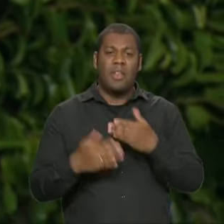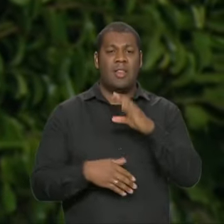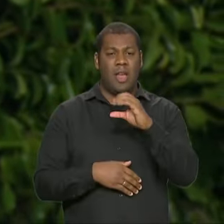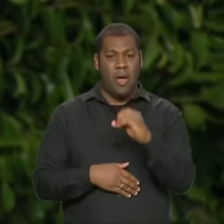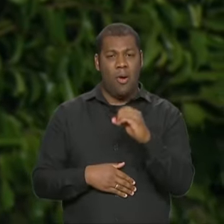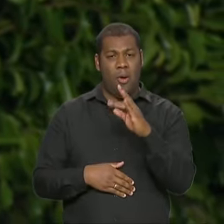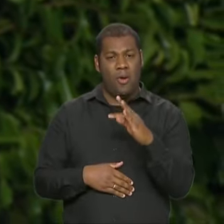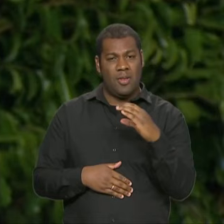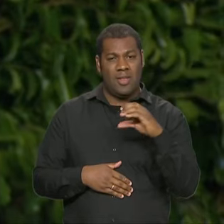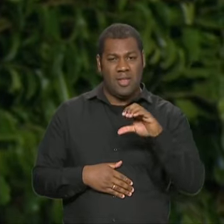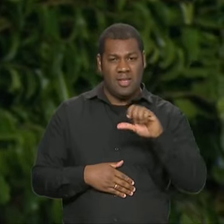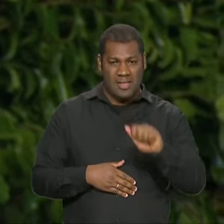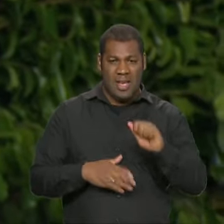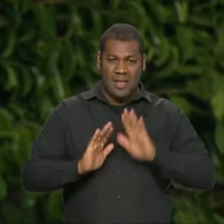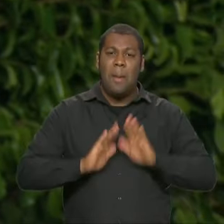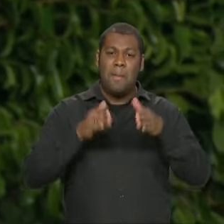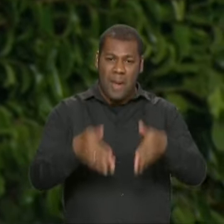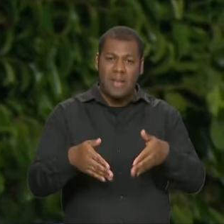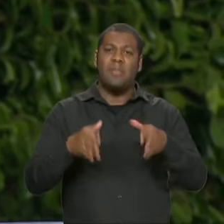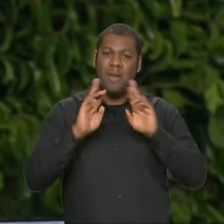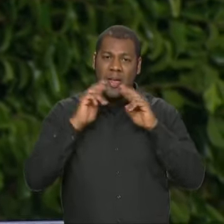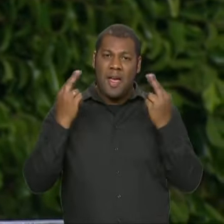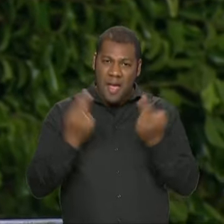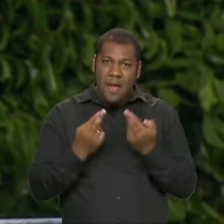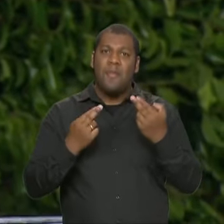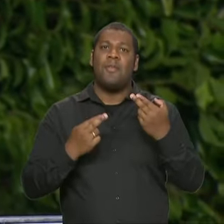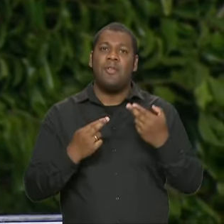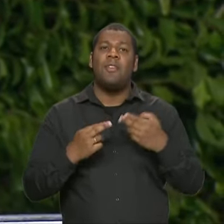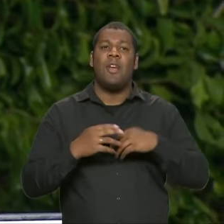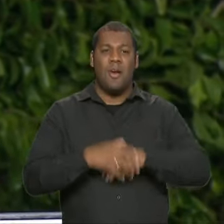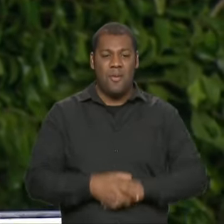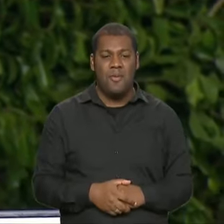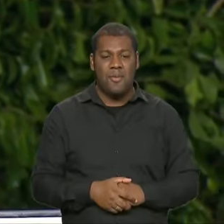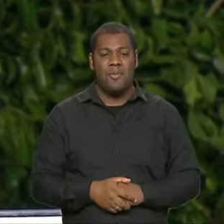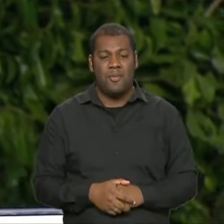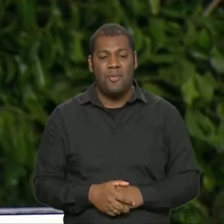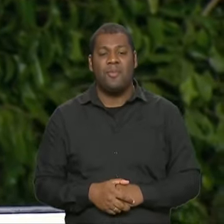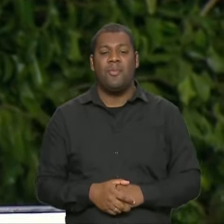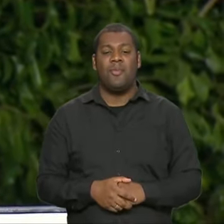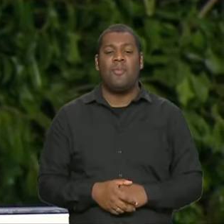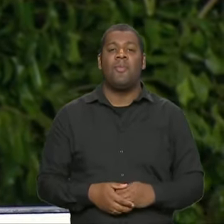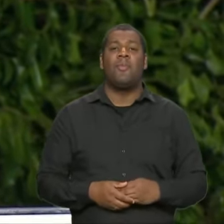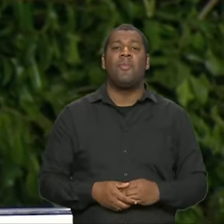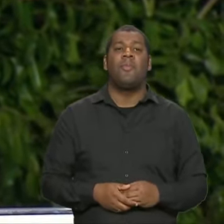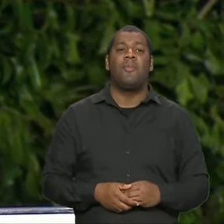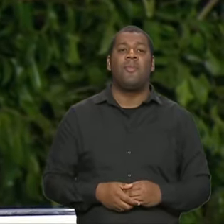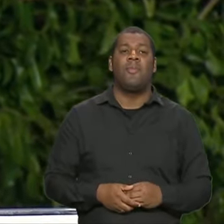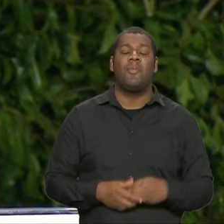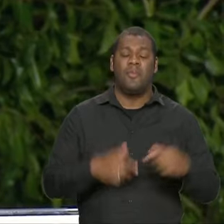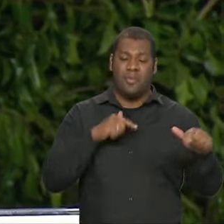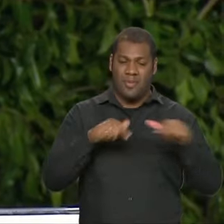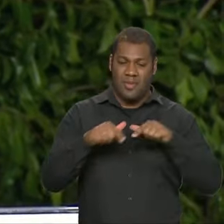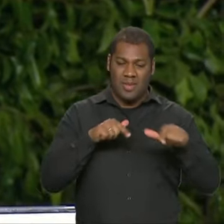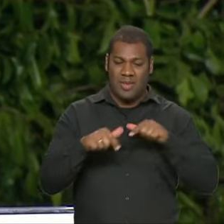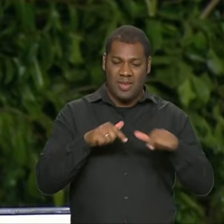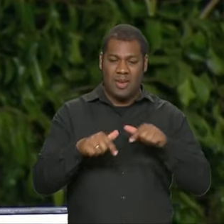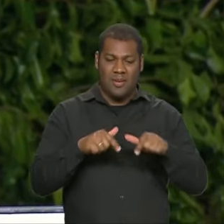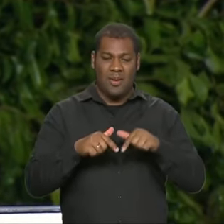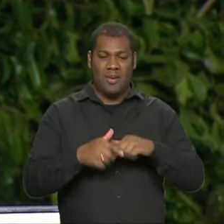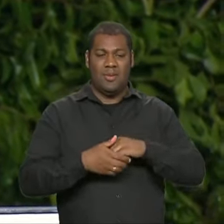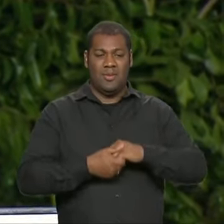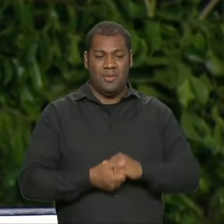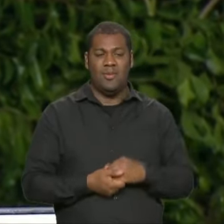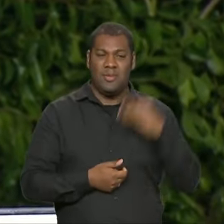parte ativa desta cúpula, contribuindo para a declaração presidencial a partir do nosso trabalho, dos nossos